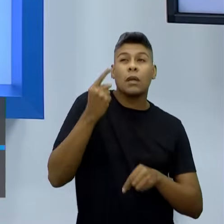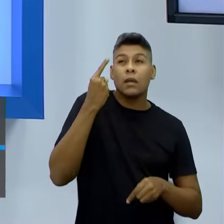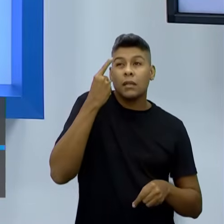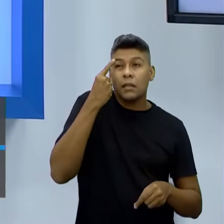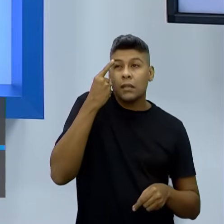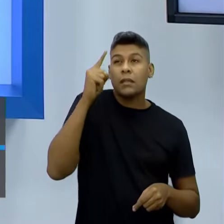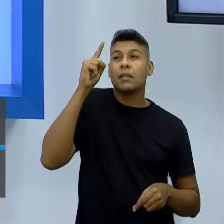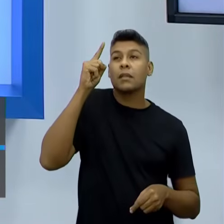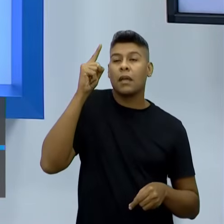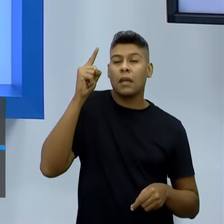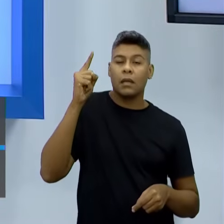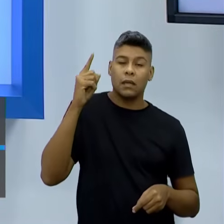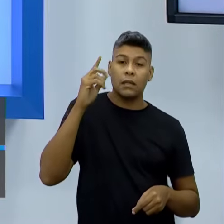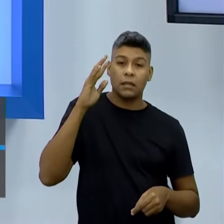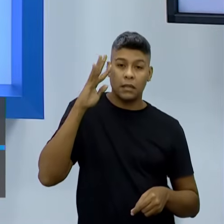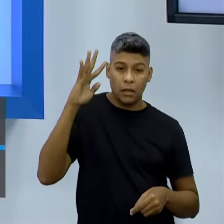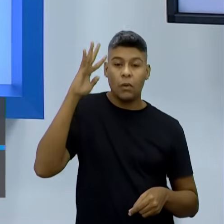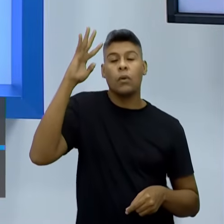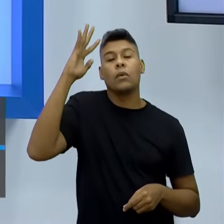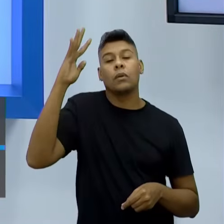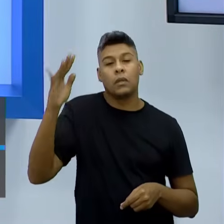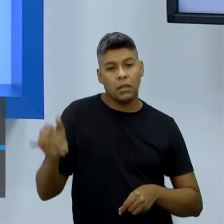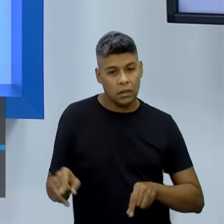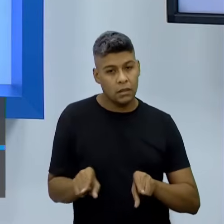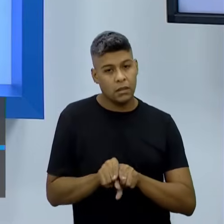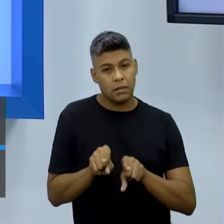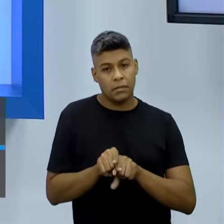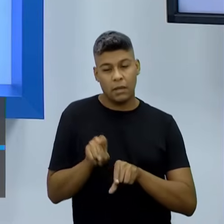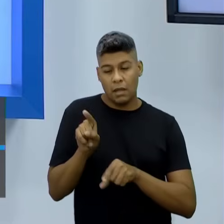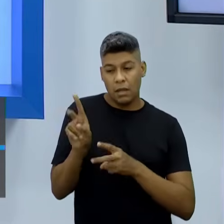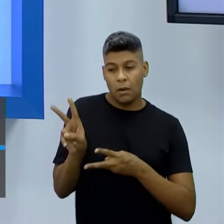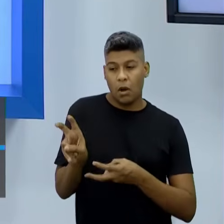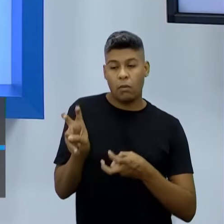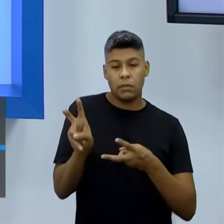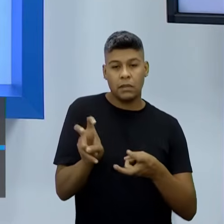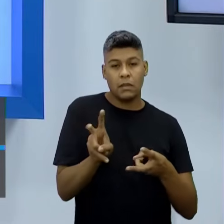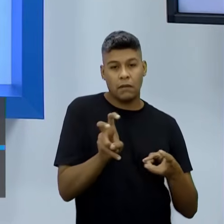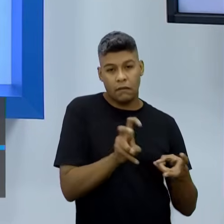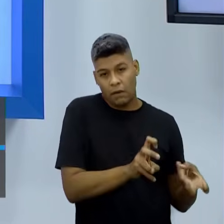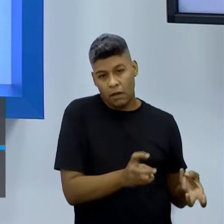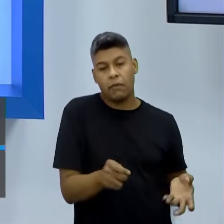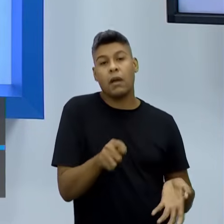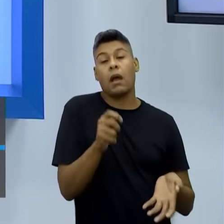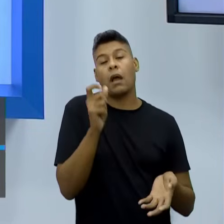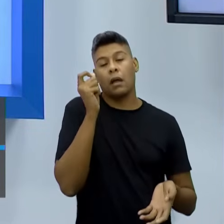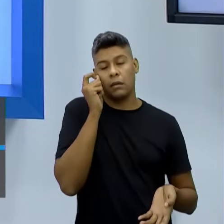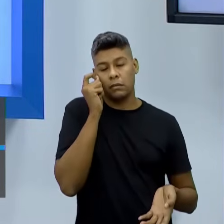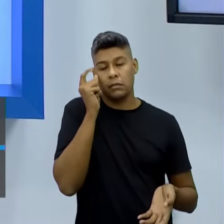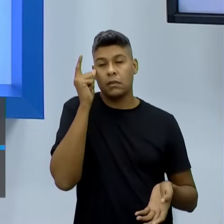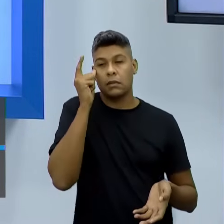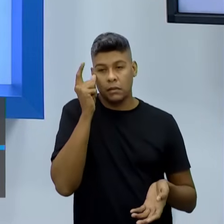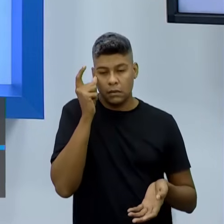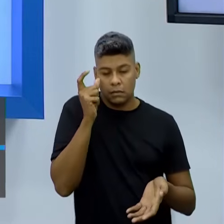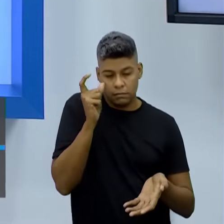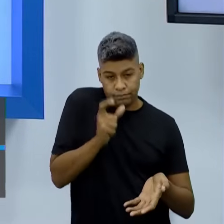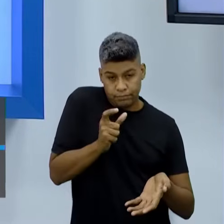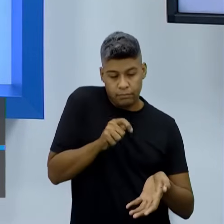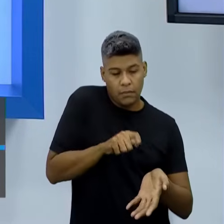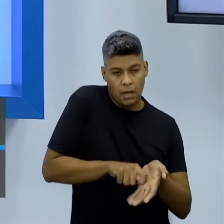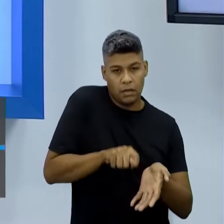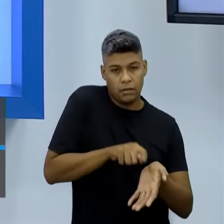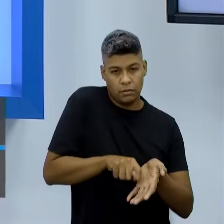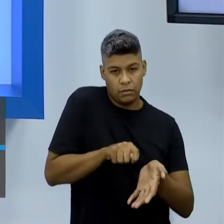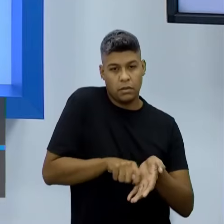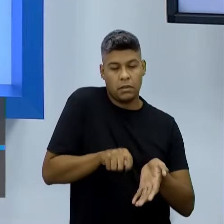e as suas teorias com base naquilo que ele observava e anotava ali meticulosamente no